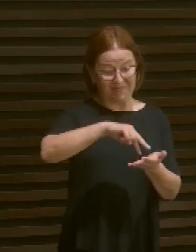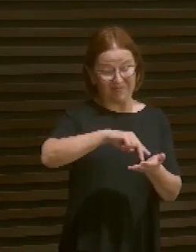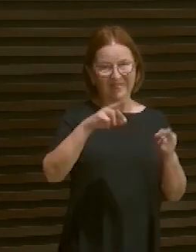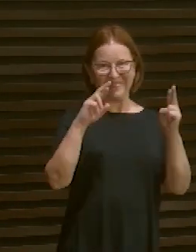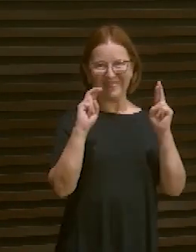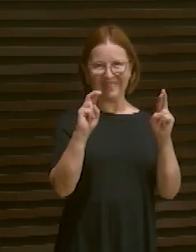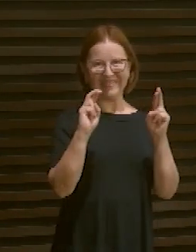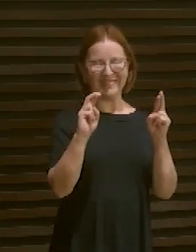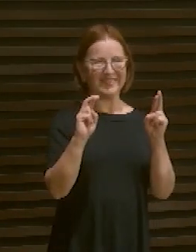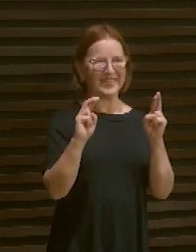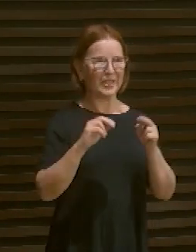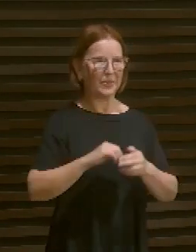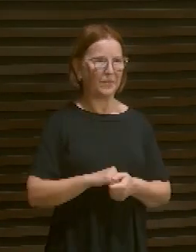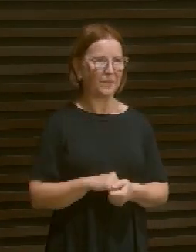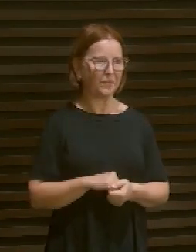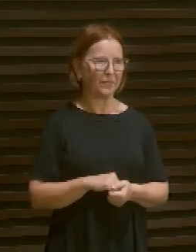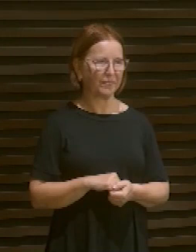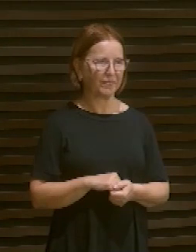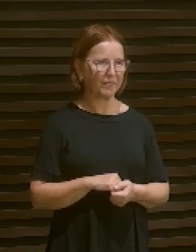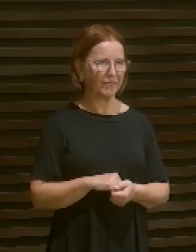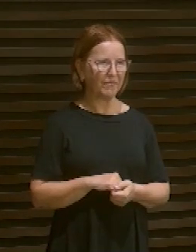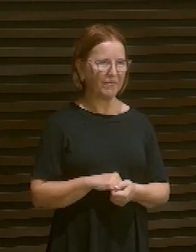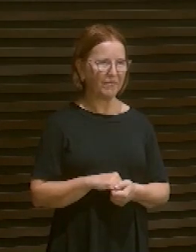exultação da esperança.